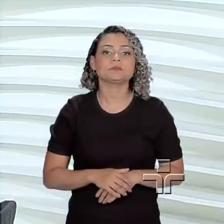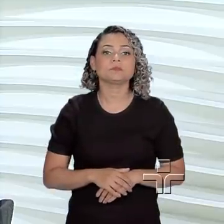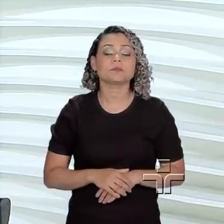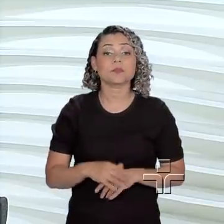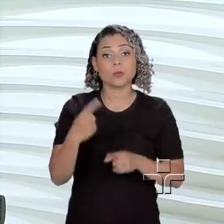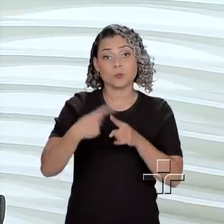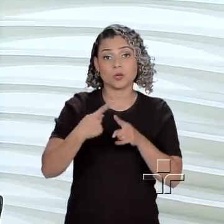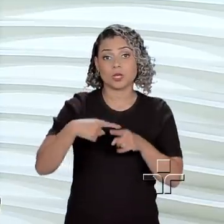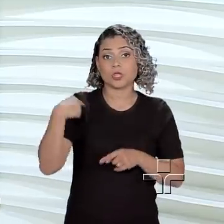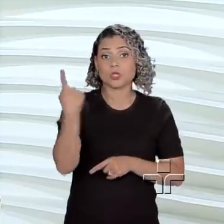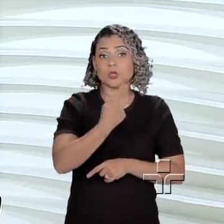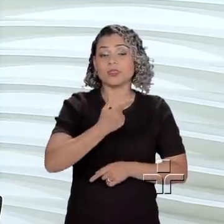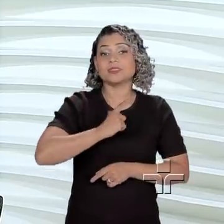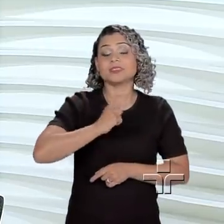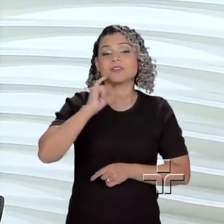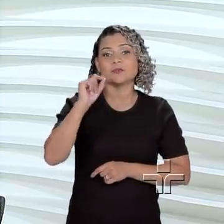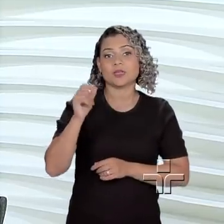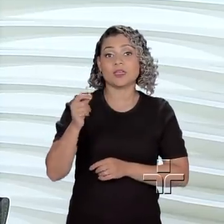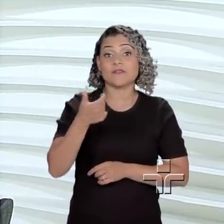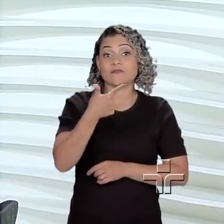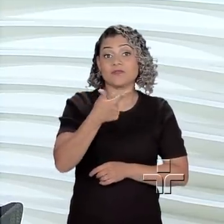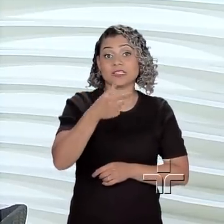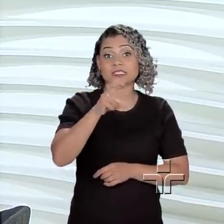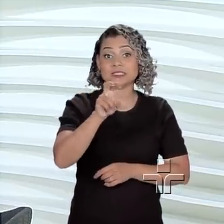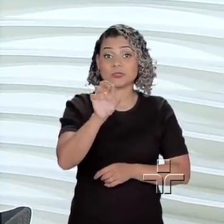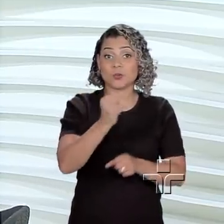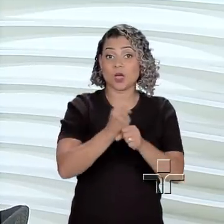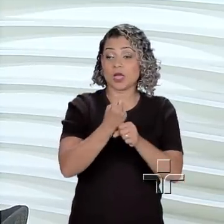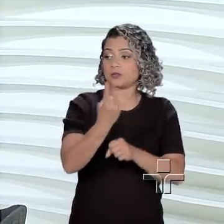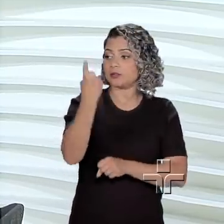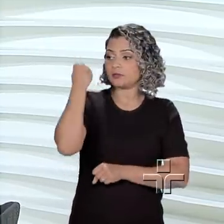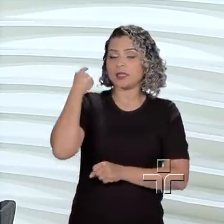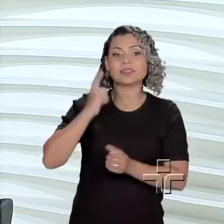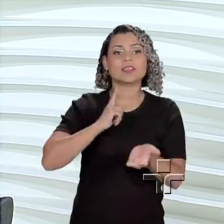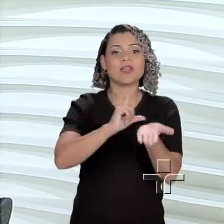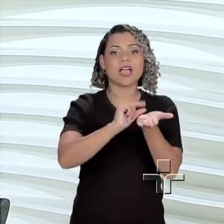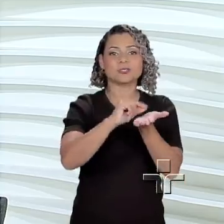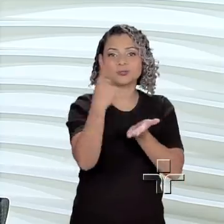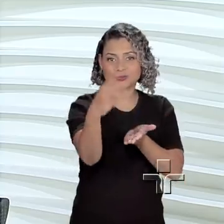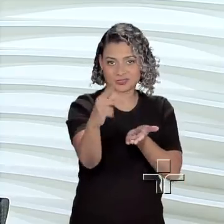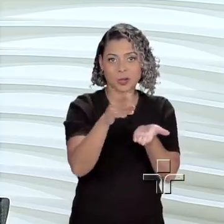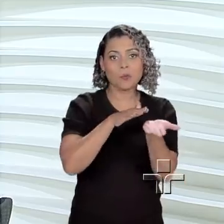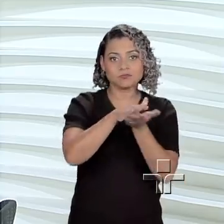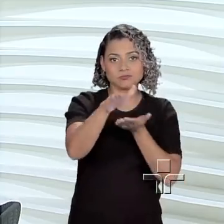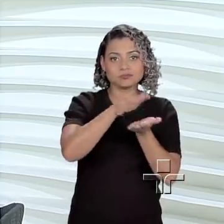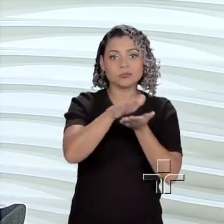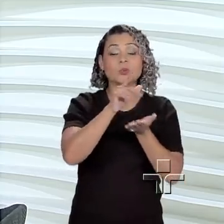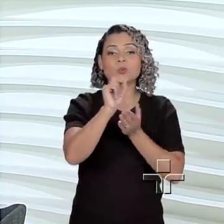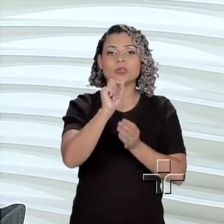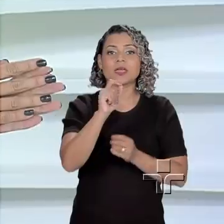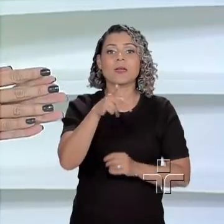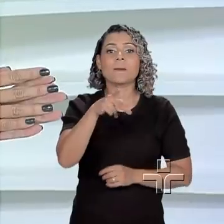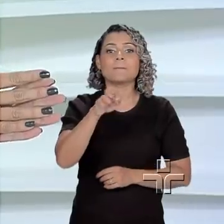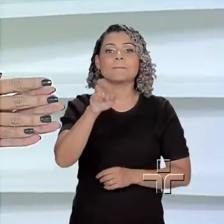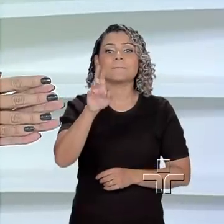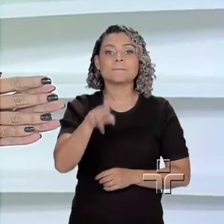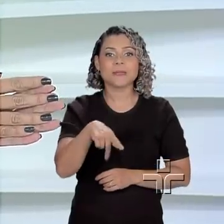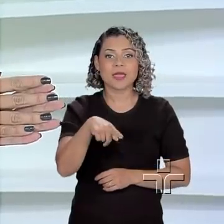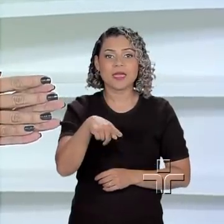Porque a gente saiu de uma situação há 25 anos, você chamou até num artigo que você escreveu de pré-internet, de uma situação em que a gente